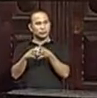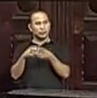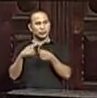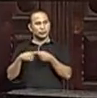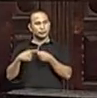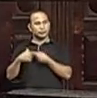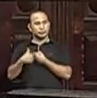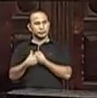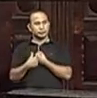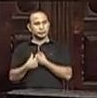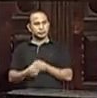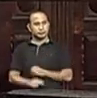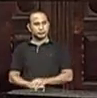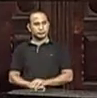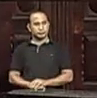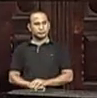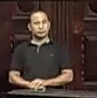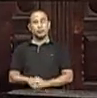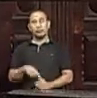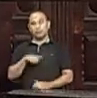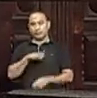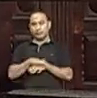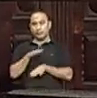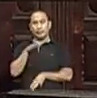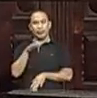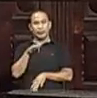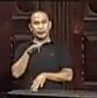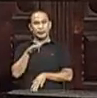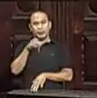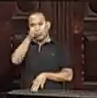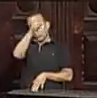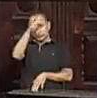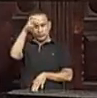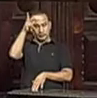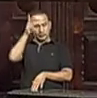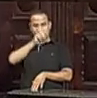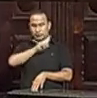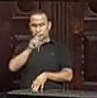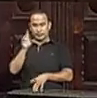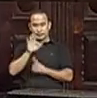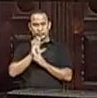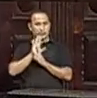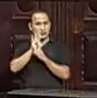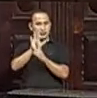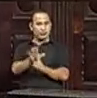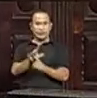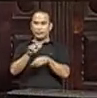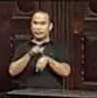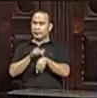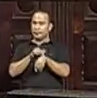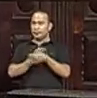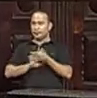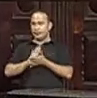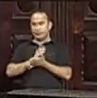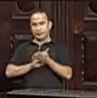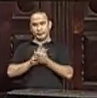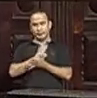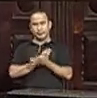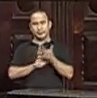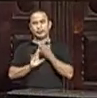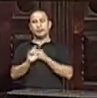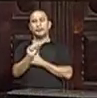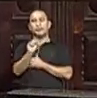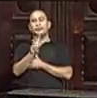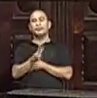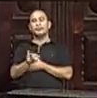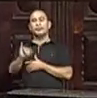município. Além do mais, a prefeitura não demonstra, em momento nenhum, que